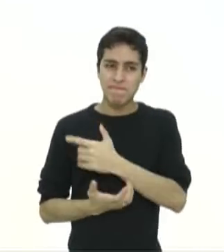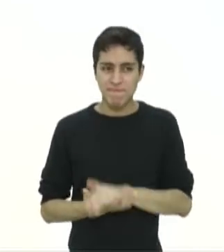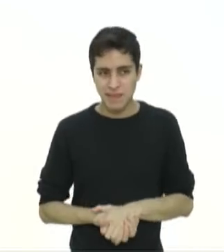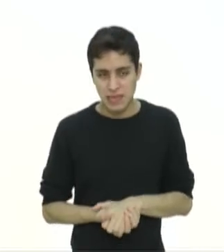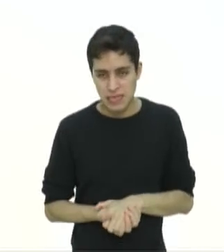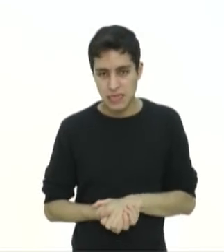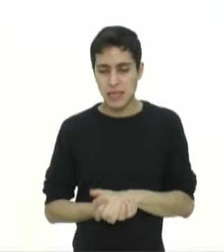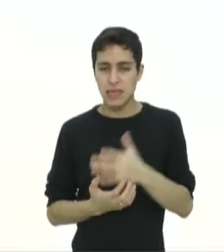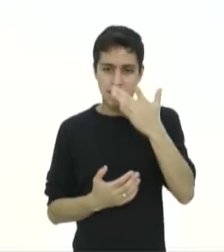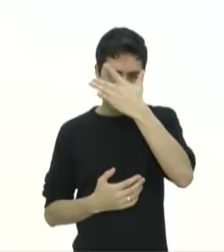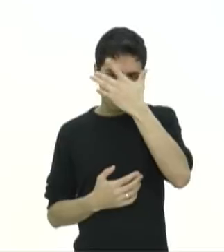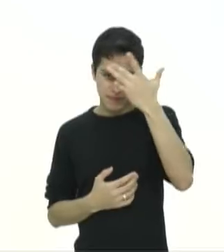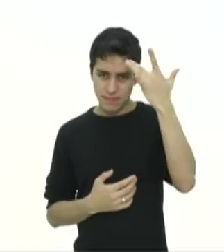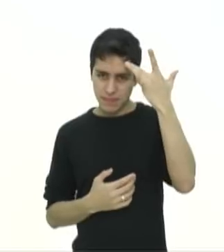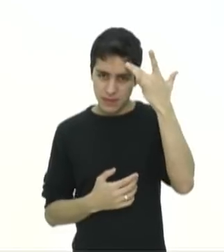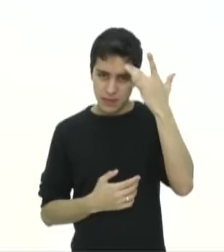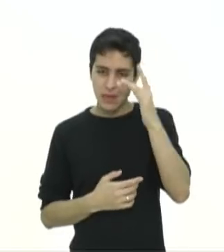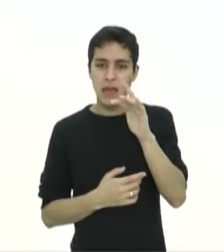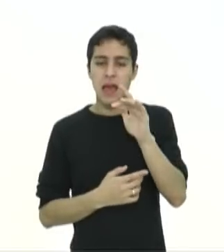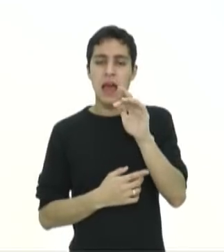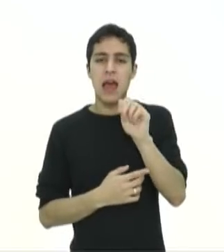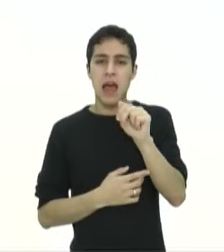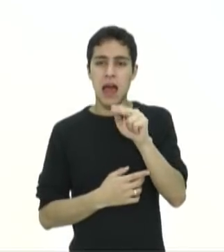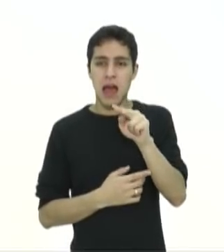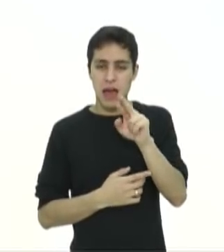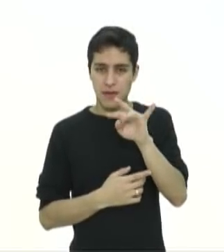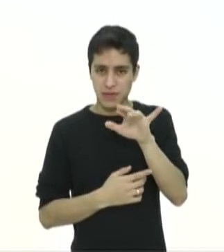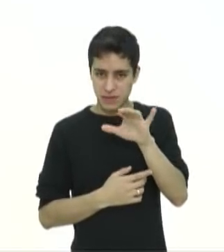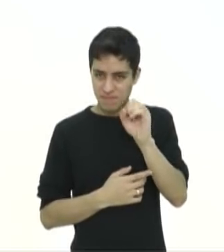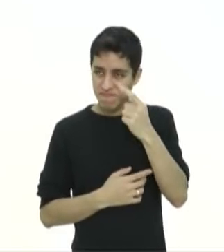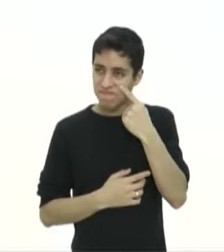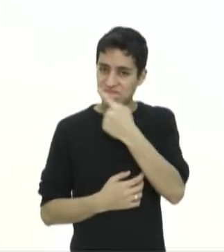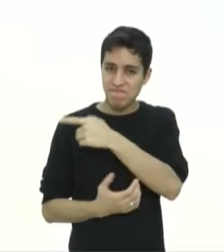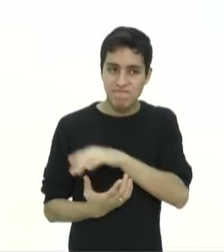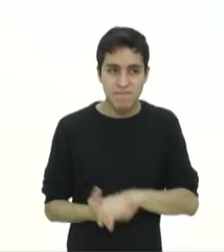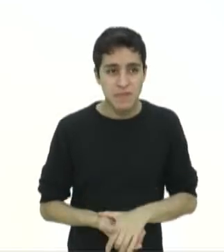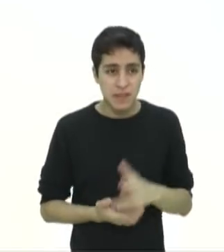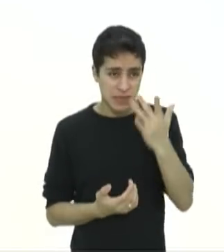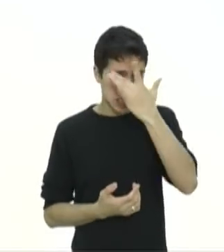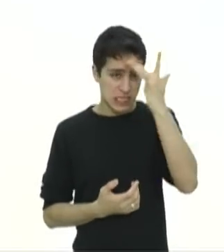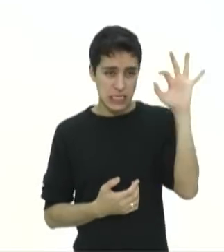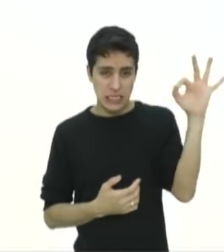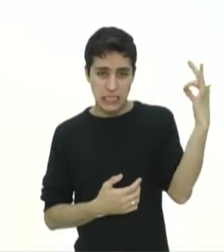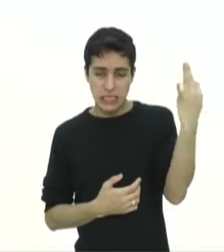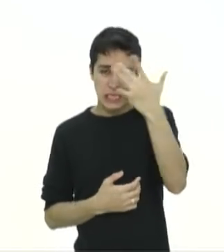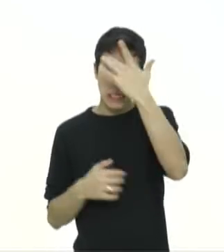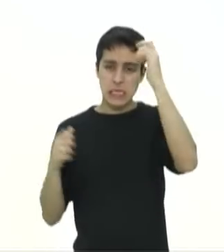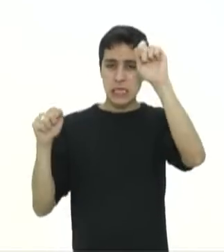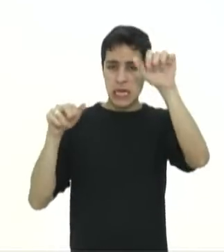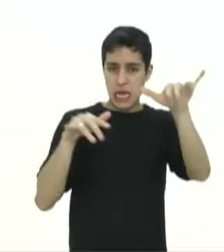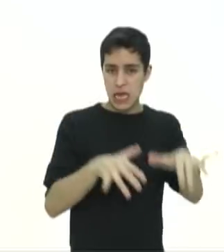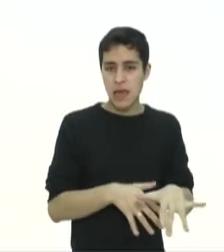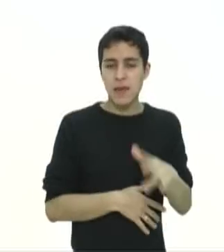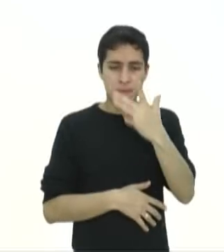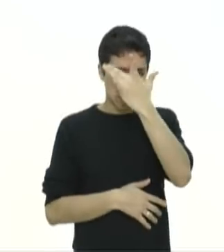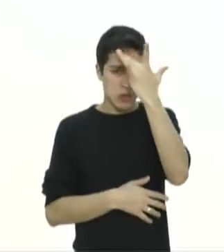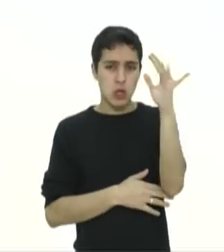8.835, austríacos, 8.404, franceses, 8.008 e suíços,